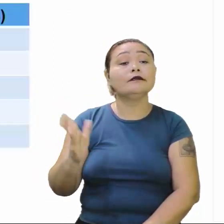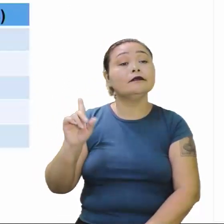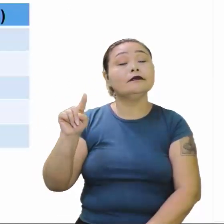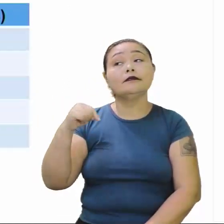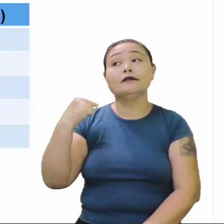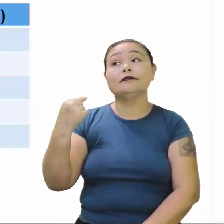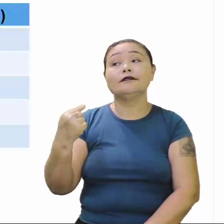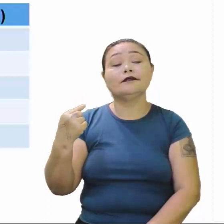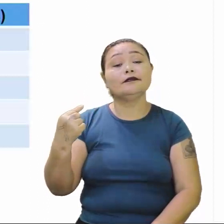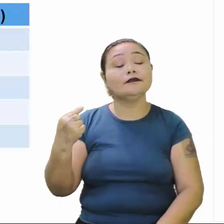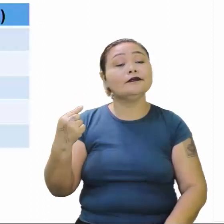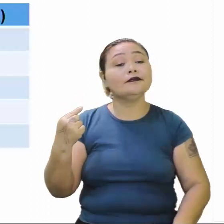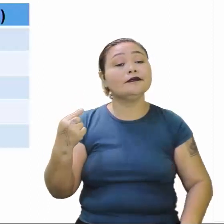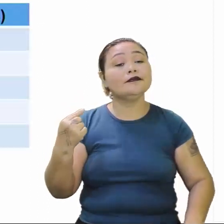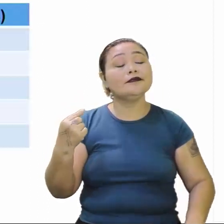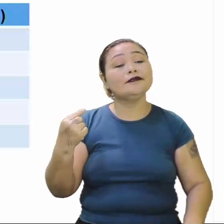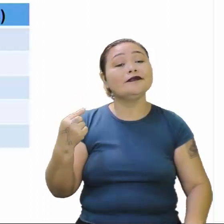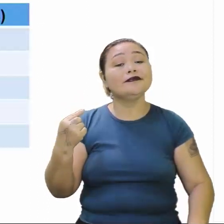partiremos